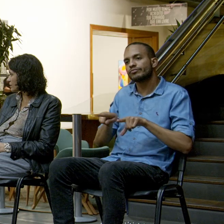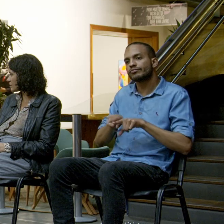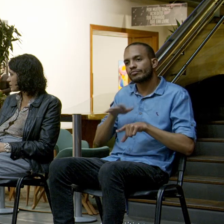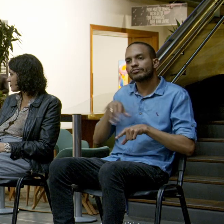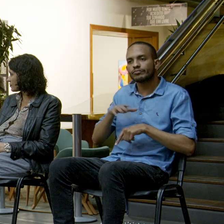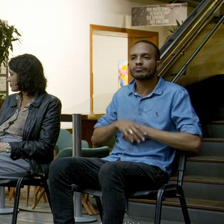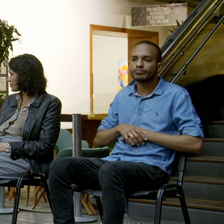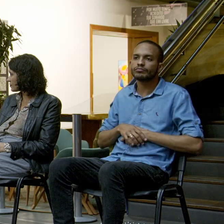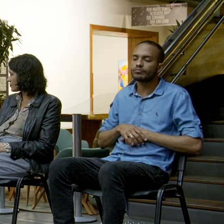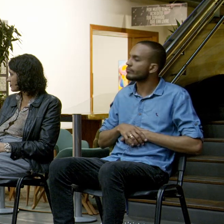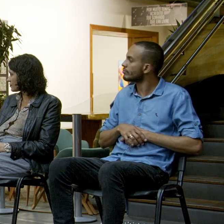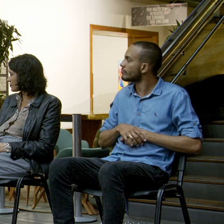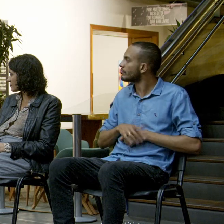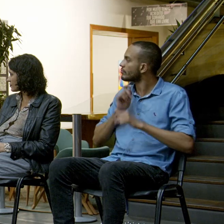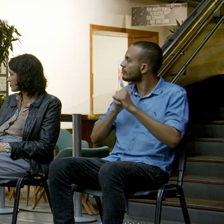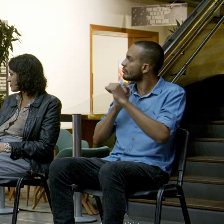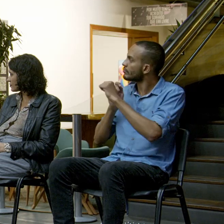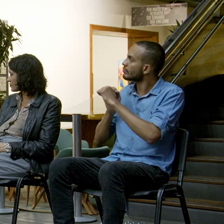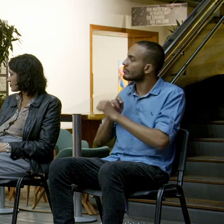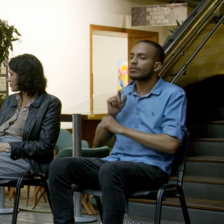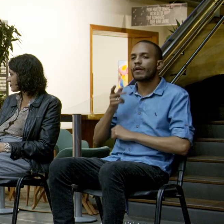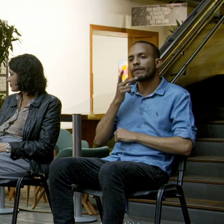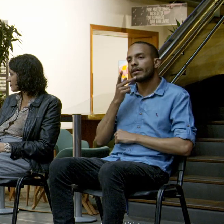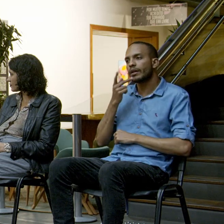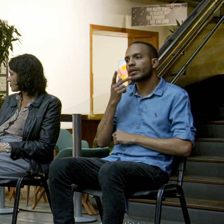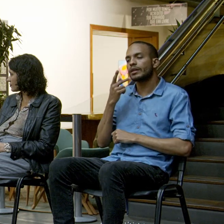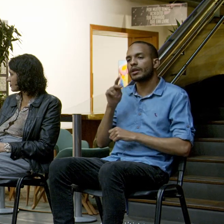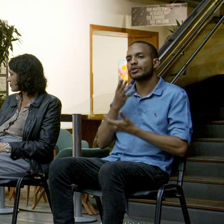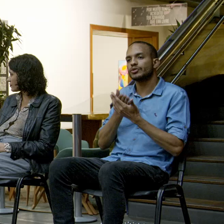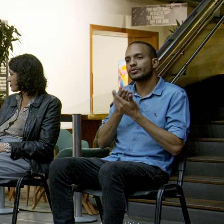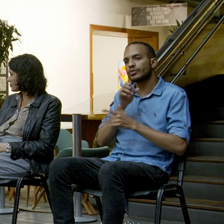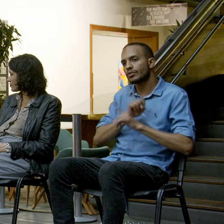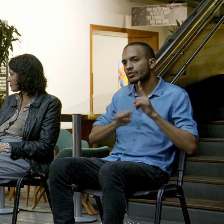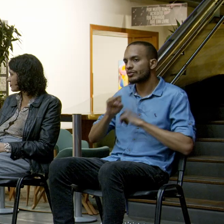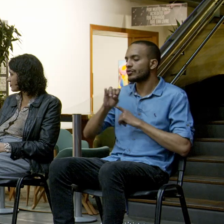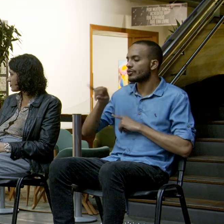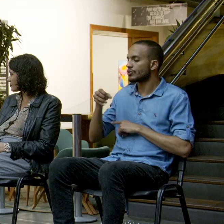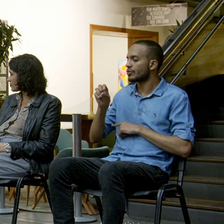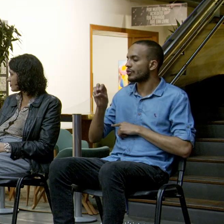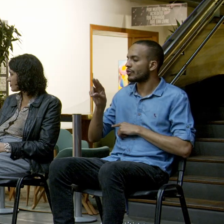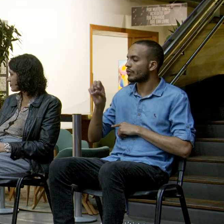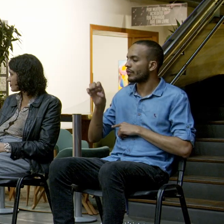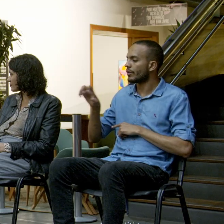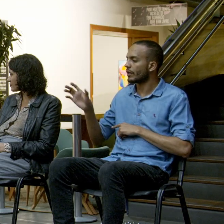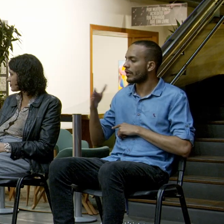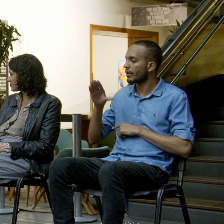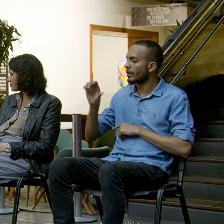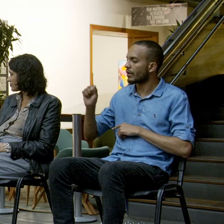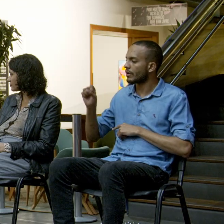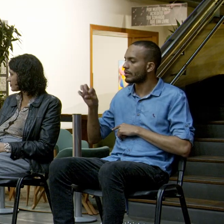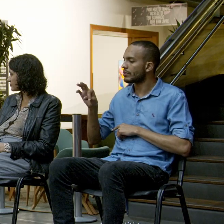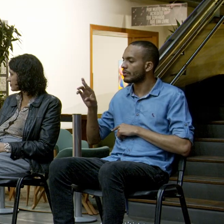torna imenso, monumental. Nas palavras do sociólogo José de Castro, autor do também monumental Geografia